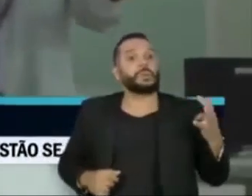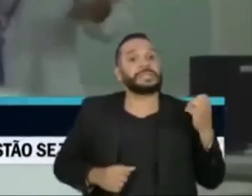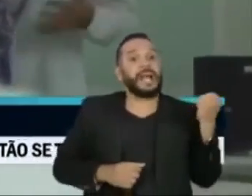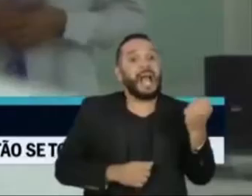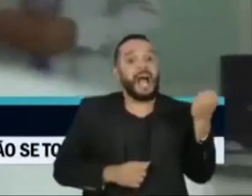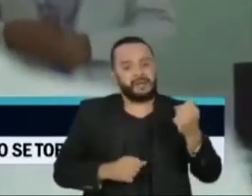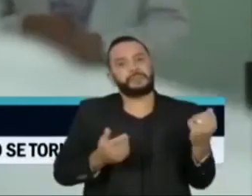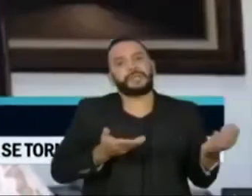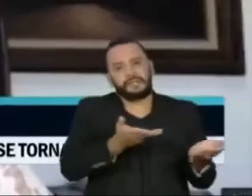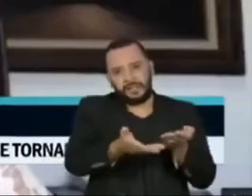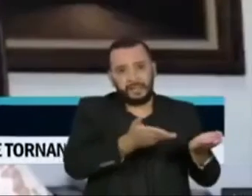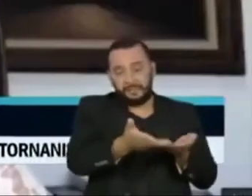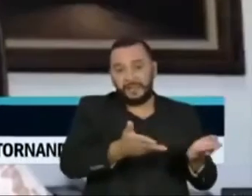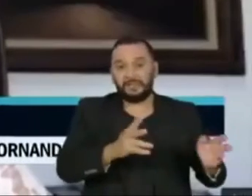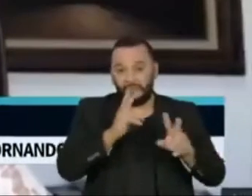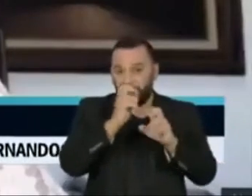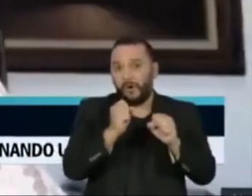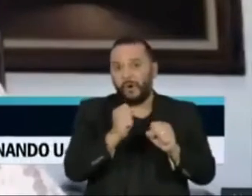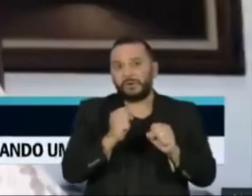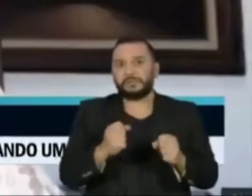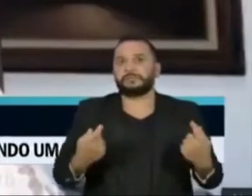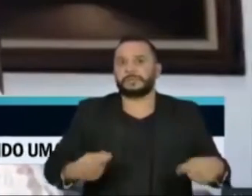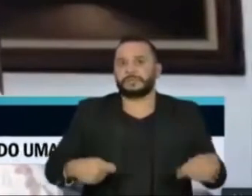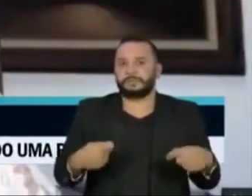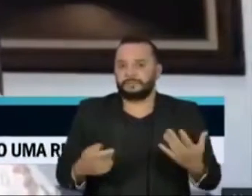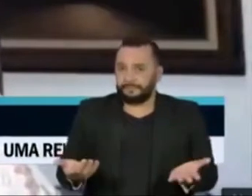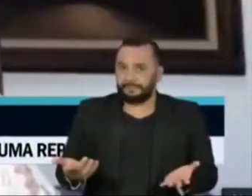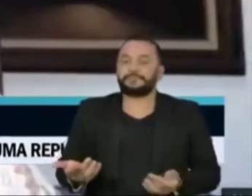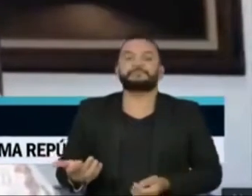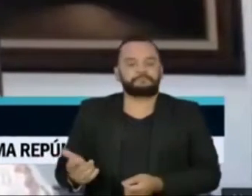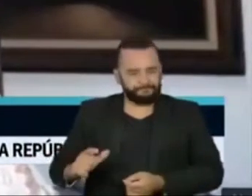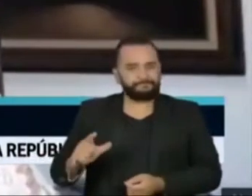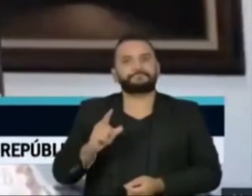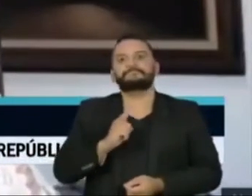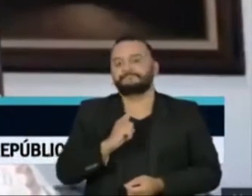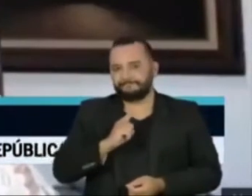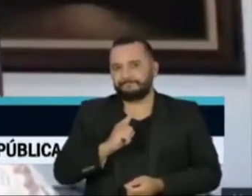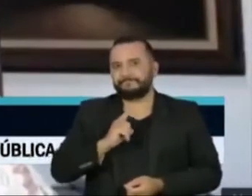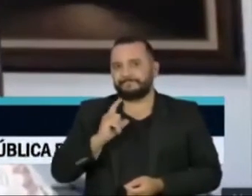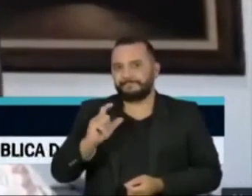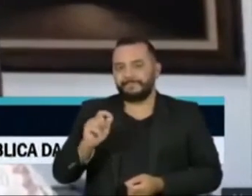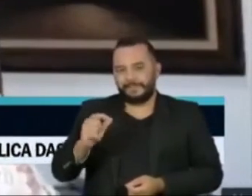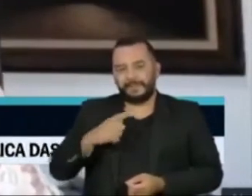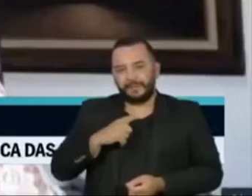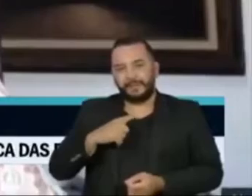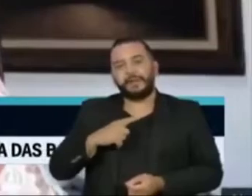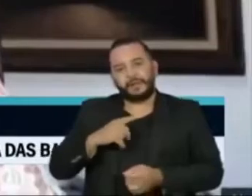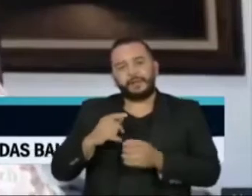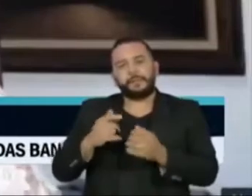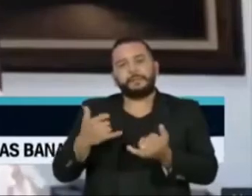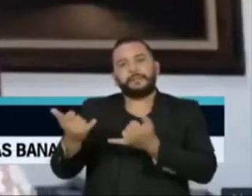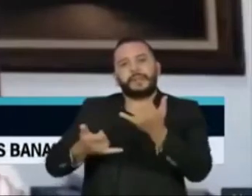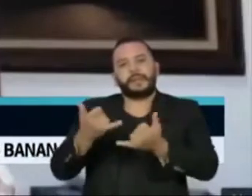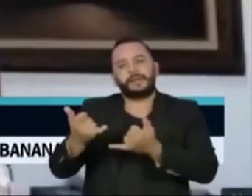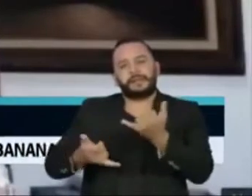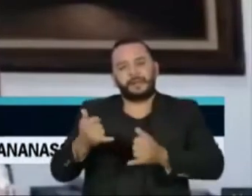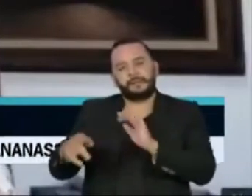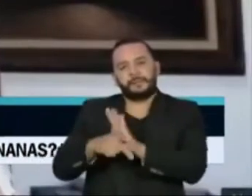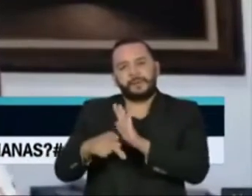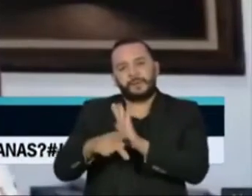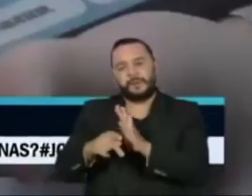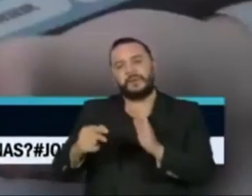tratamentos intensivos. Nós vamos fazer com esse jogo digital chamado Mental Plus, ele e